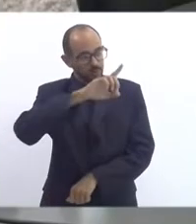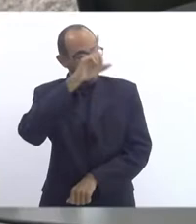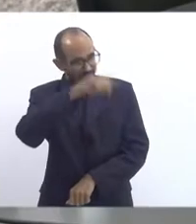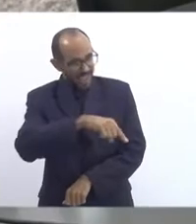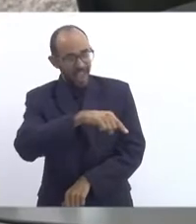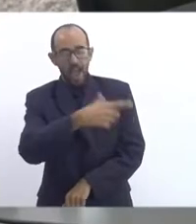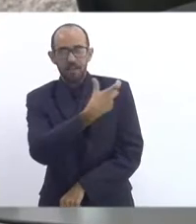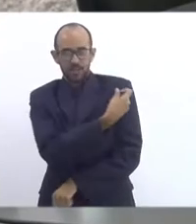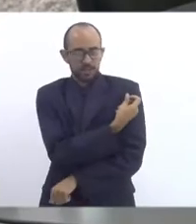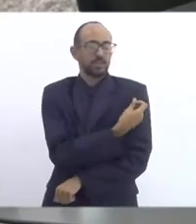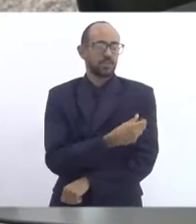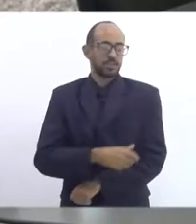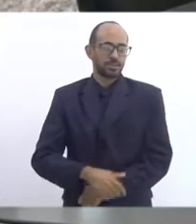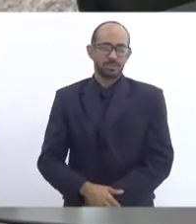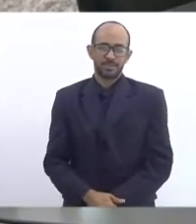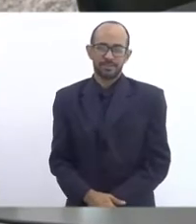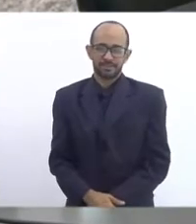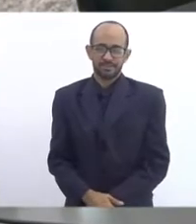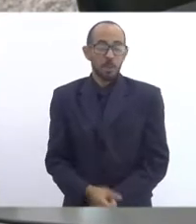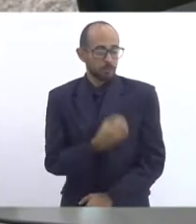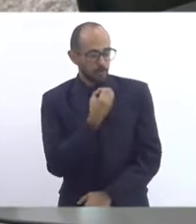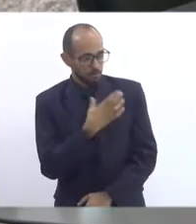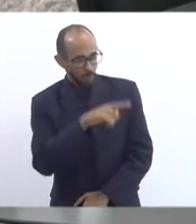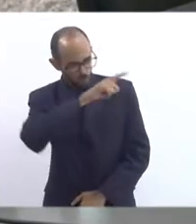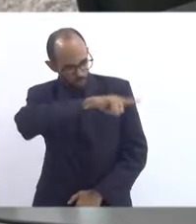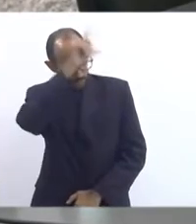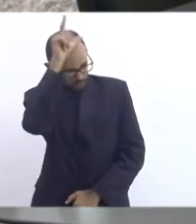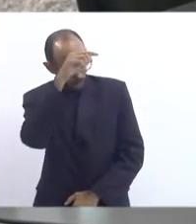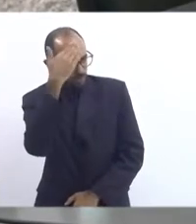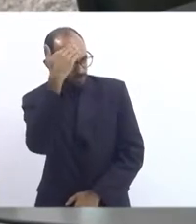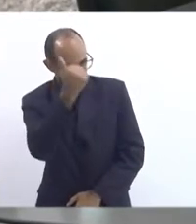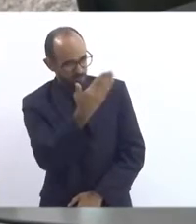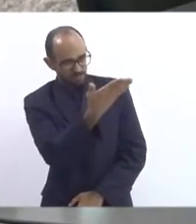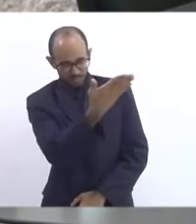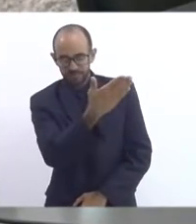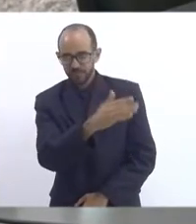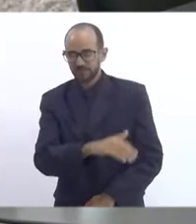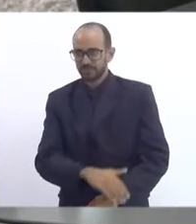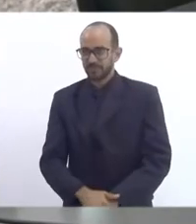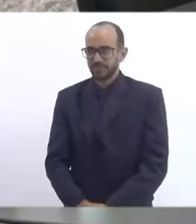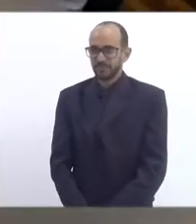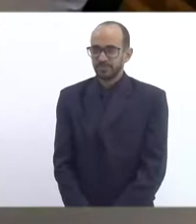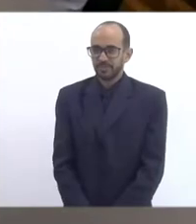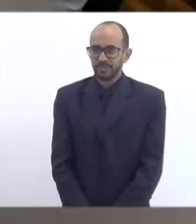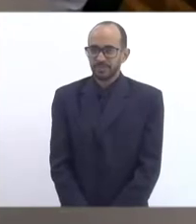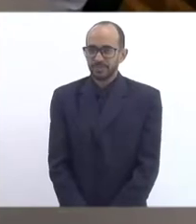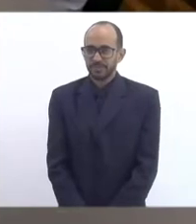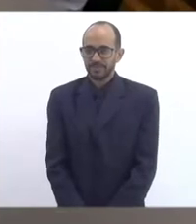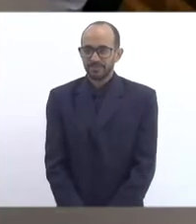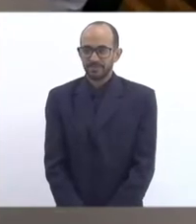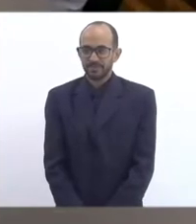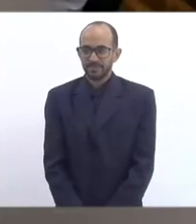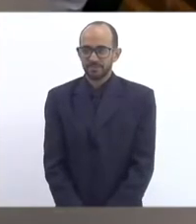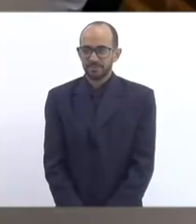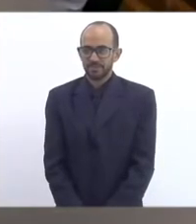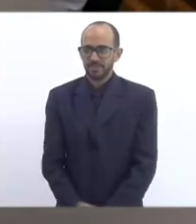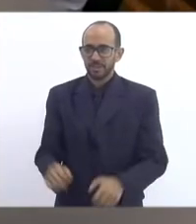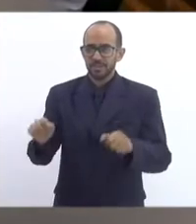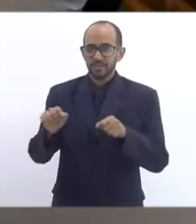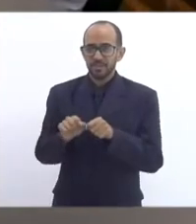bem, Luiz Paulo, melhor ainda, sabedoria. Mas, sobretudo, o fato de que... Estou vendo o Luiz Paulo no púlpito. Fazer essa